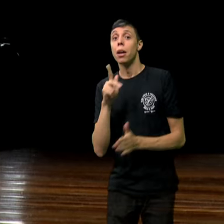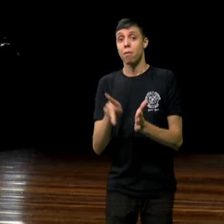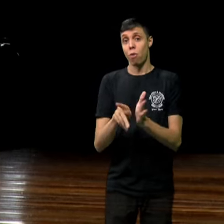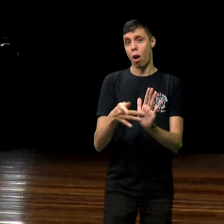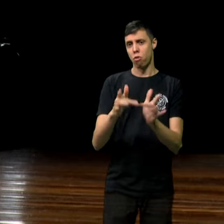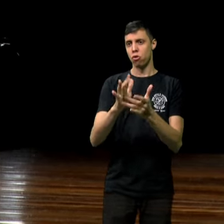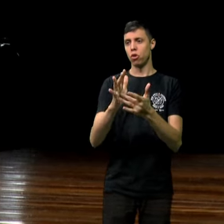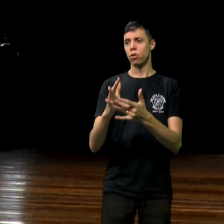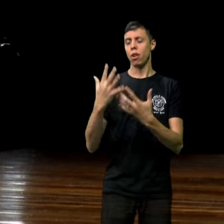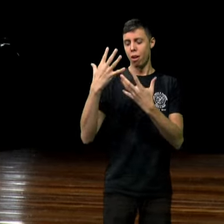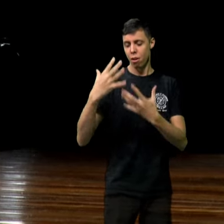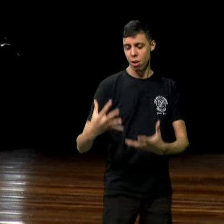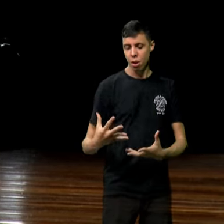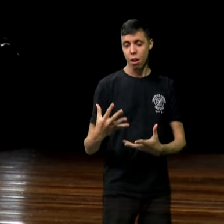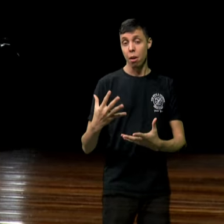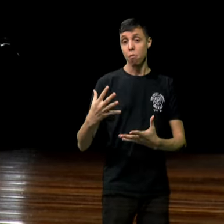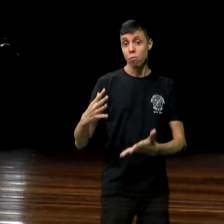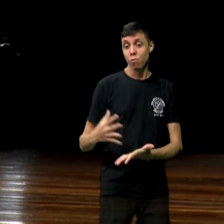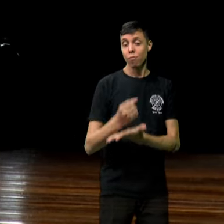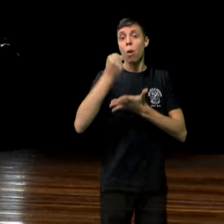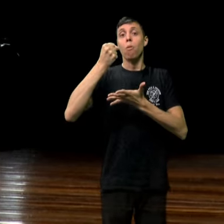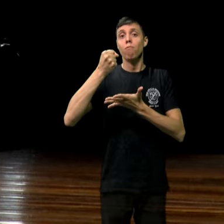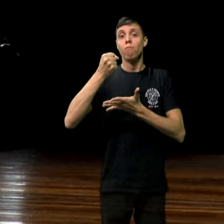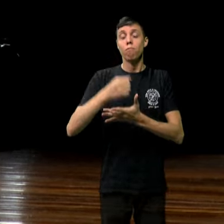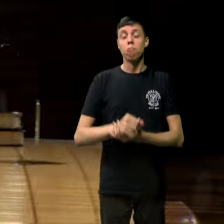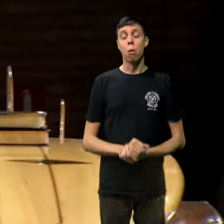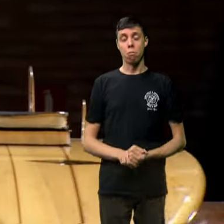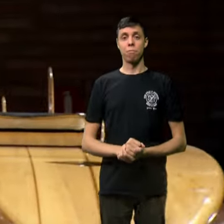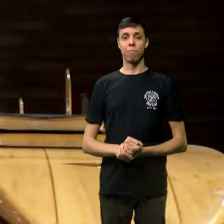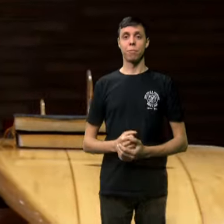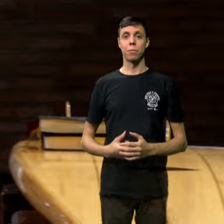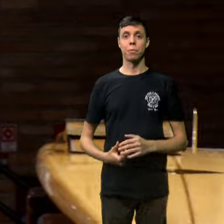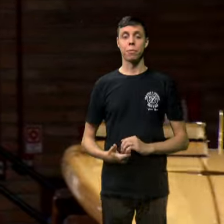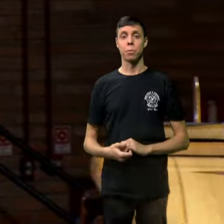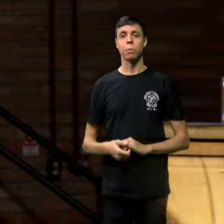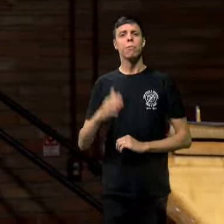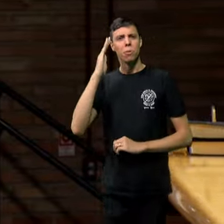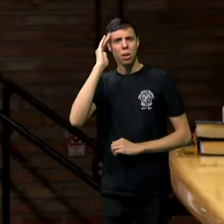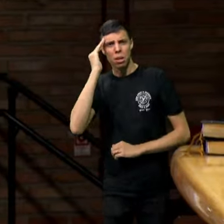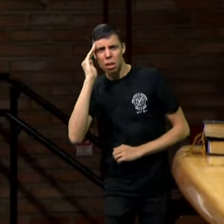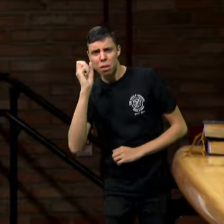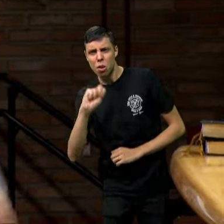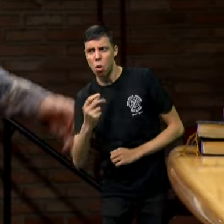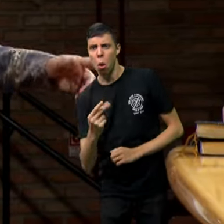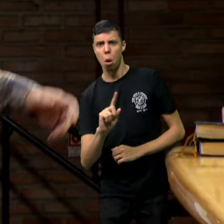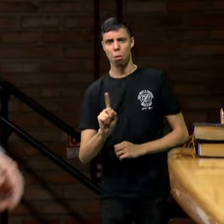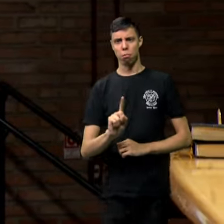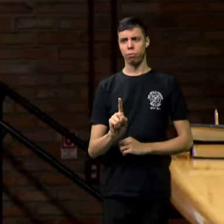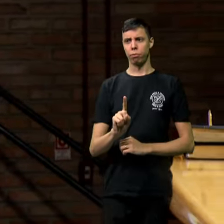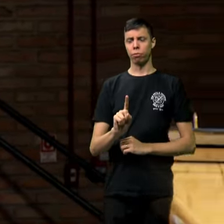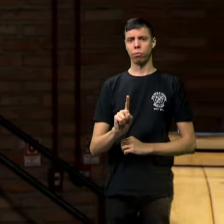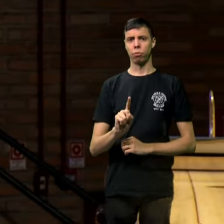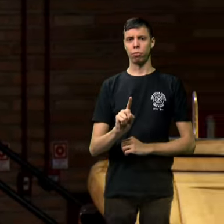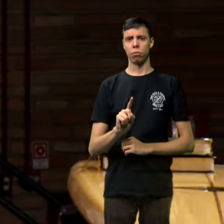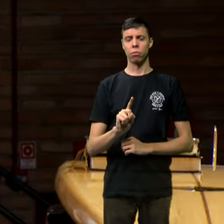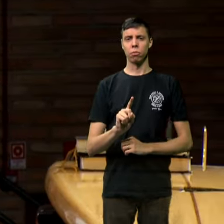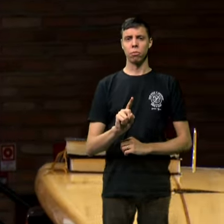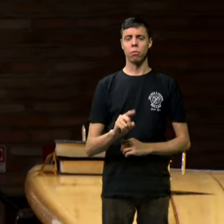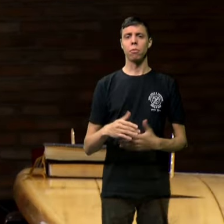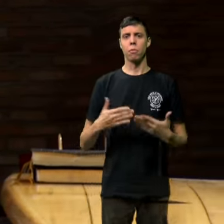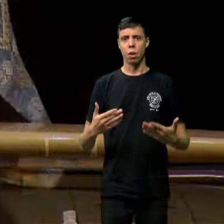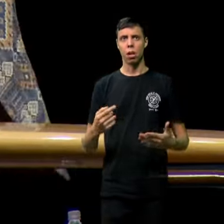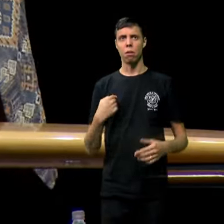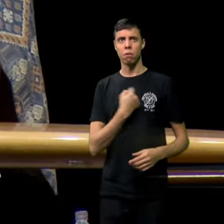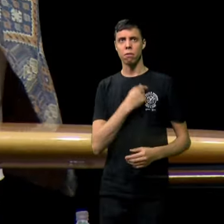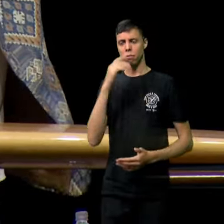único que nos envergonha é o pecado. Está entendendo ou não? Quando adoramos aqui, dávamos a Deus